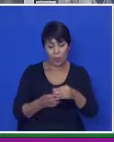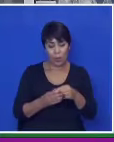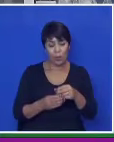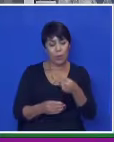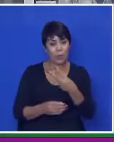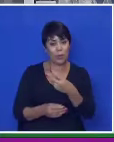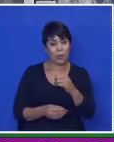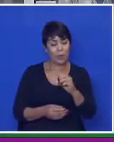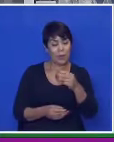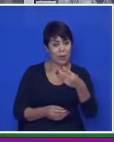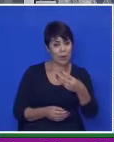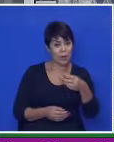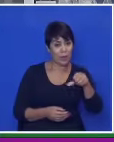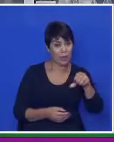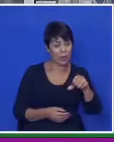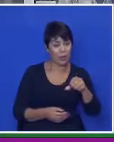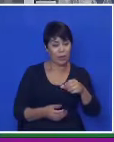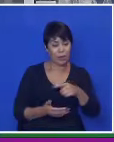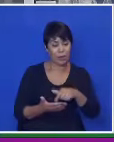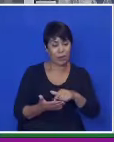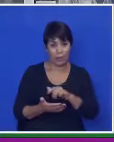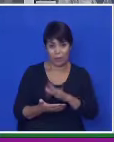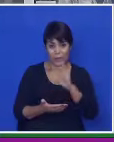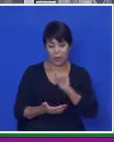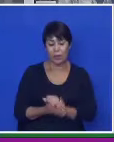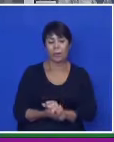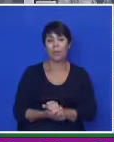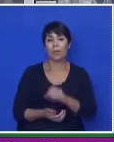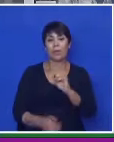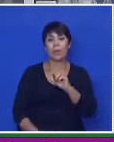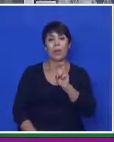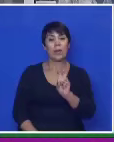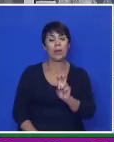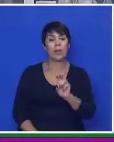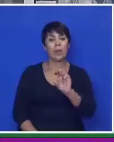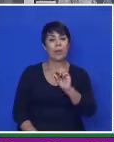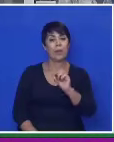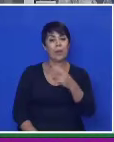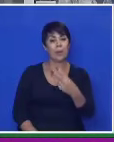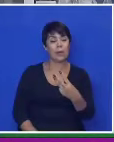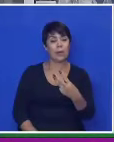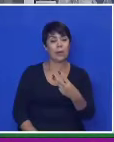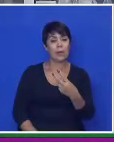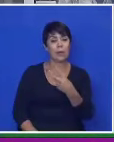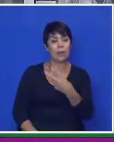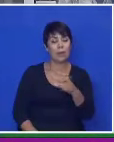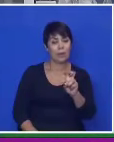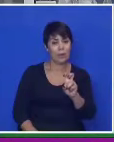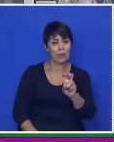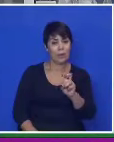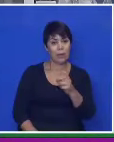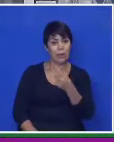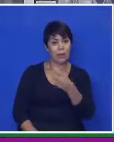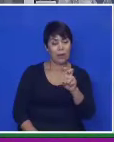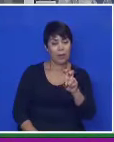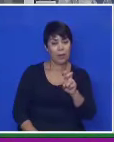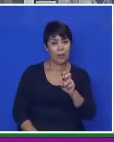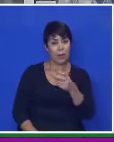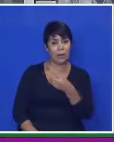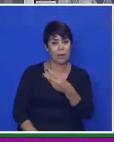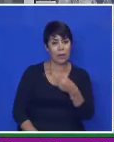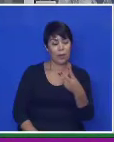concurso 2039 da Loto Fácil. Confira comigo. 05, 03, 25,